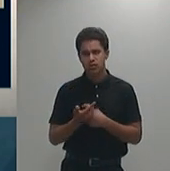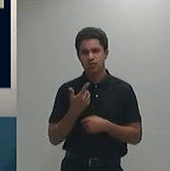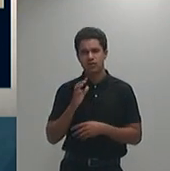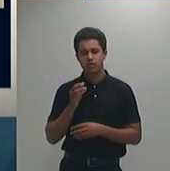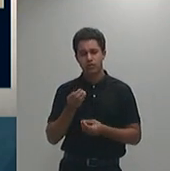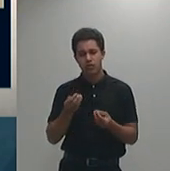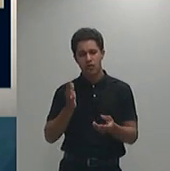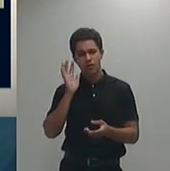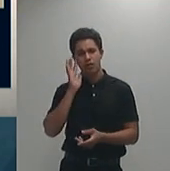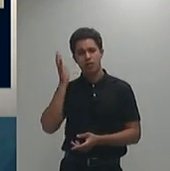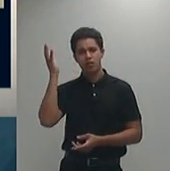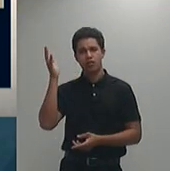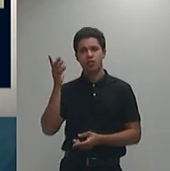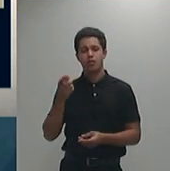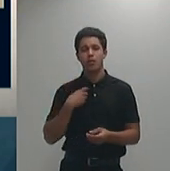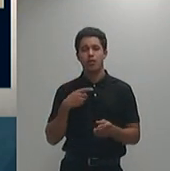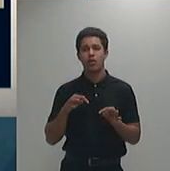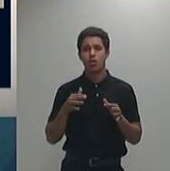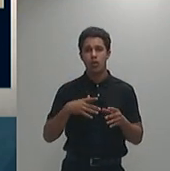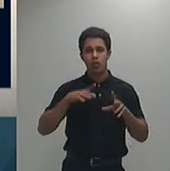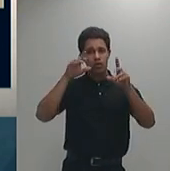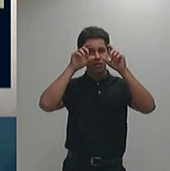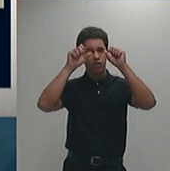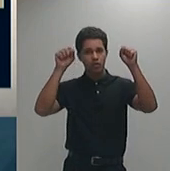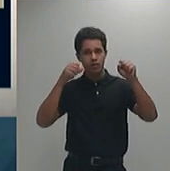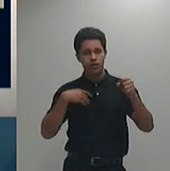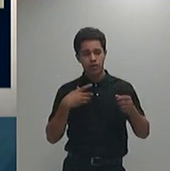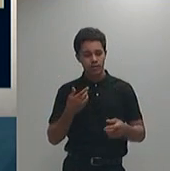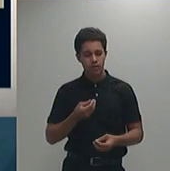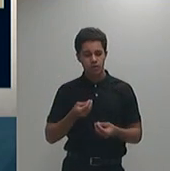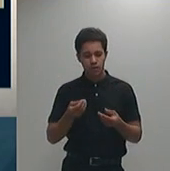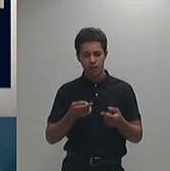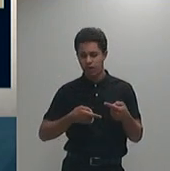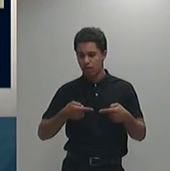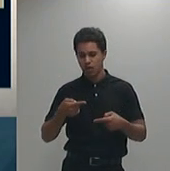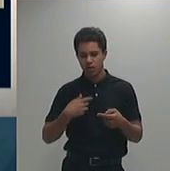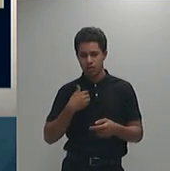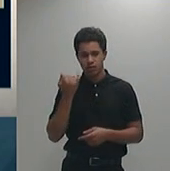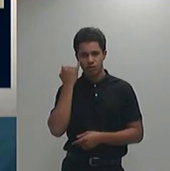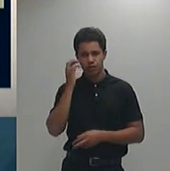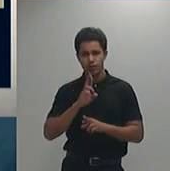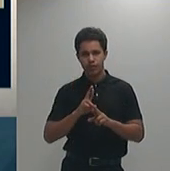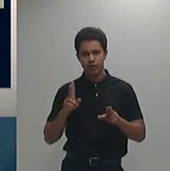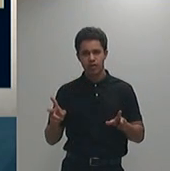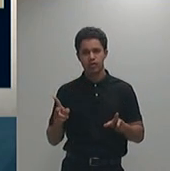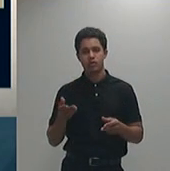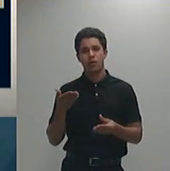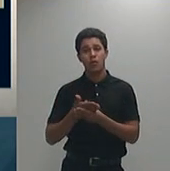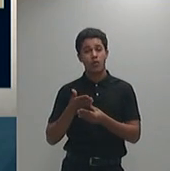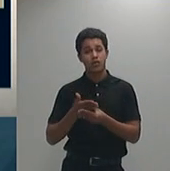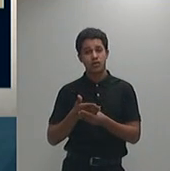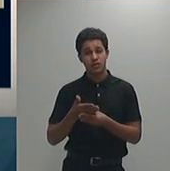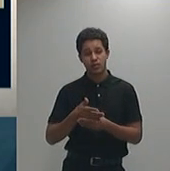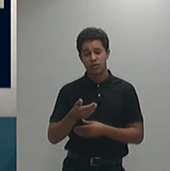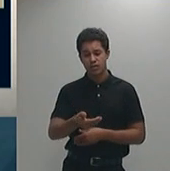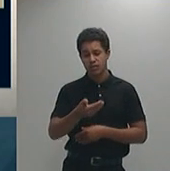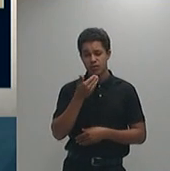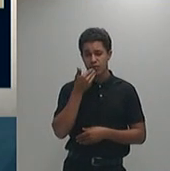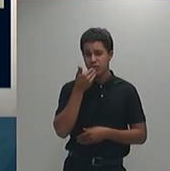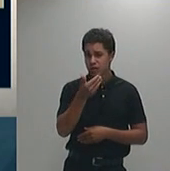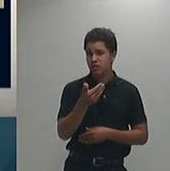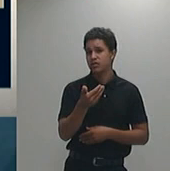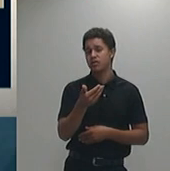arbitrais que teriam preferido em tese decisões inconciliáveis entre si em procedimentos arbitrais que possuem pedidos e causa de pedir